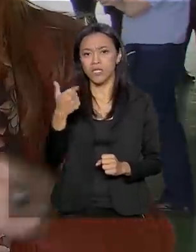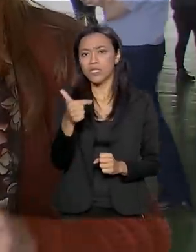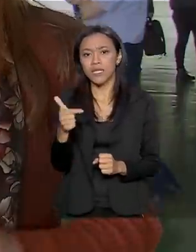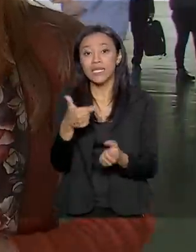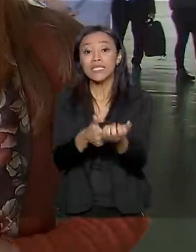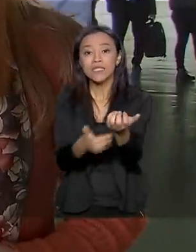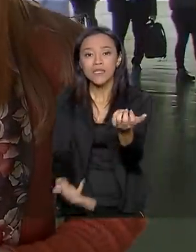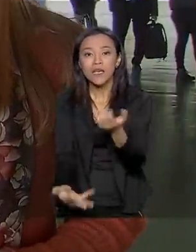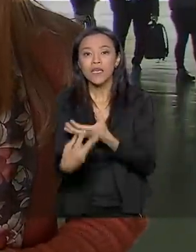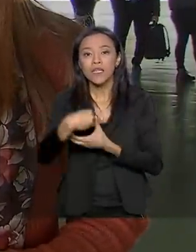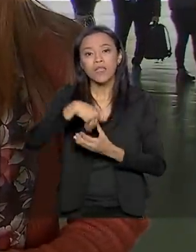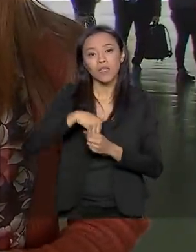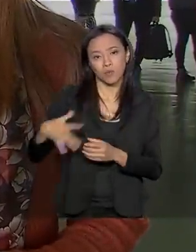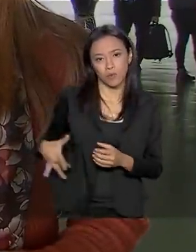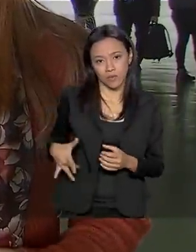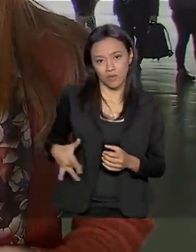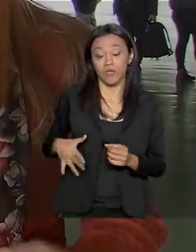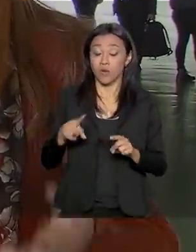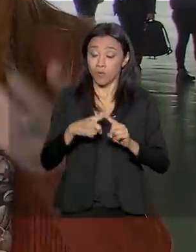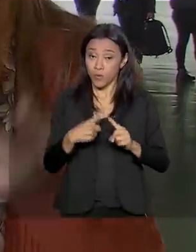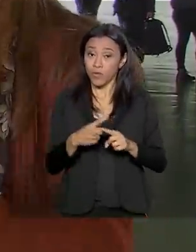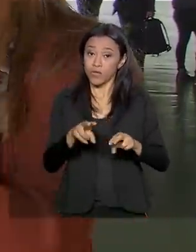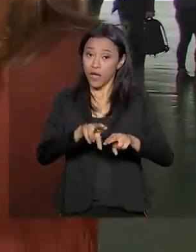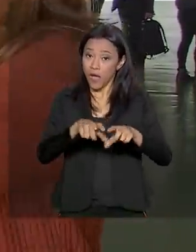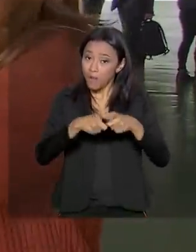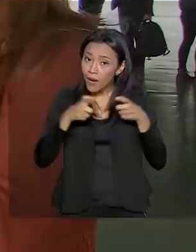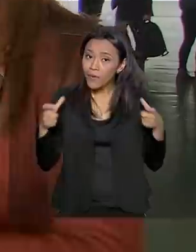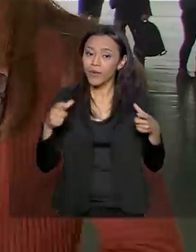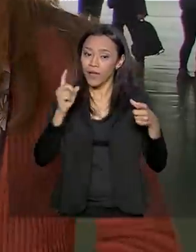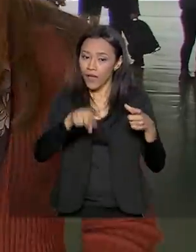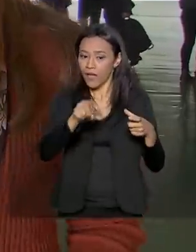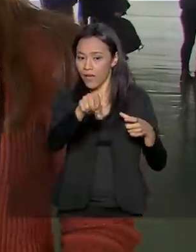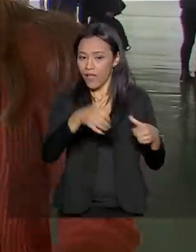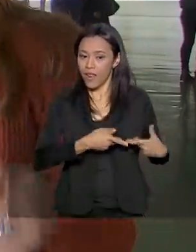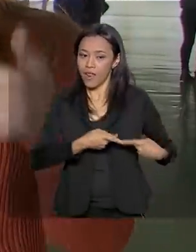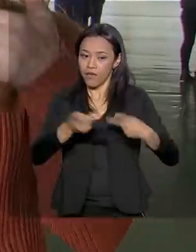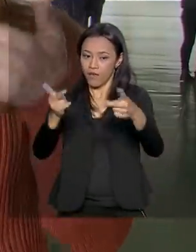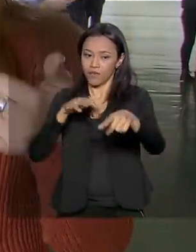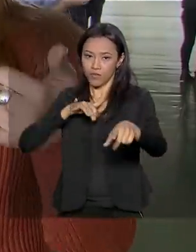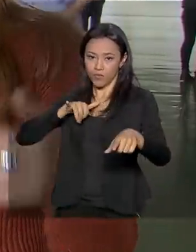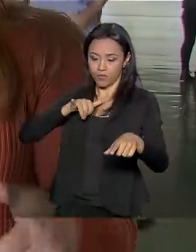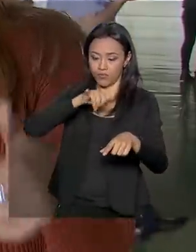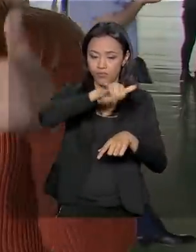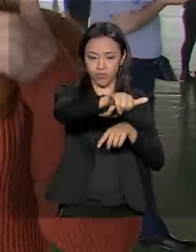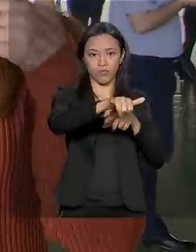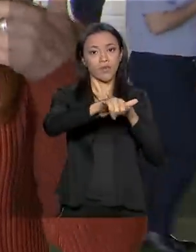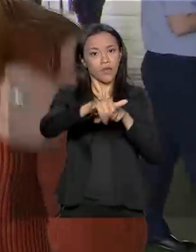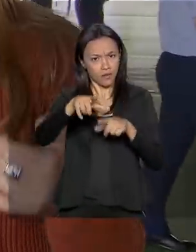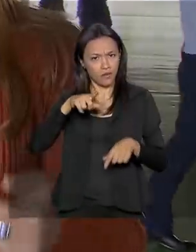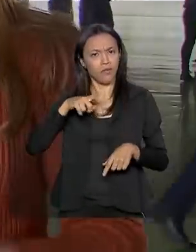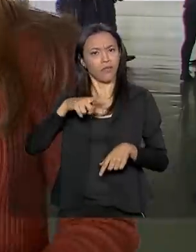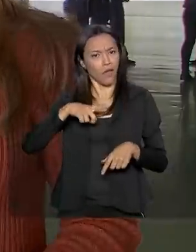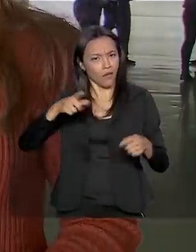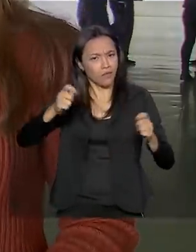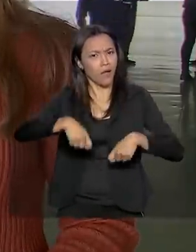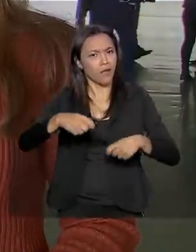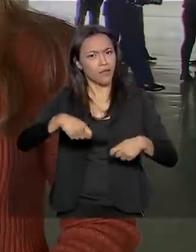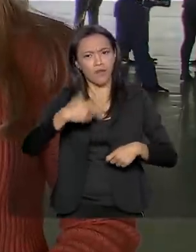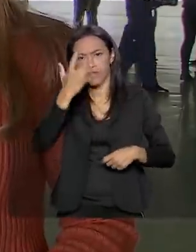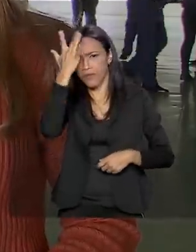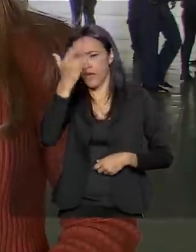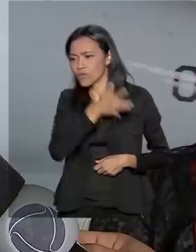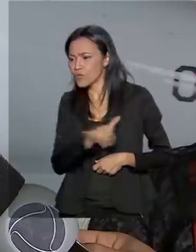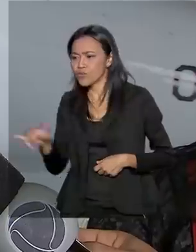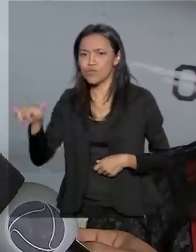isso a maioria dos transportes jogos são feitos nesse link injete que tem autonomia e capacidade de deslocamento